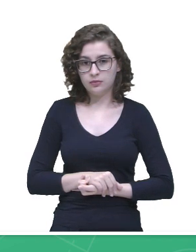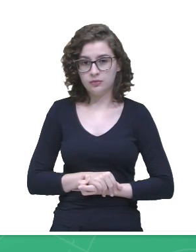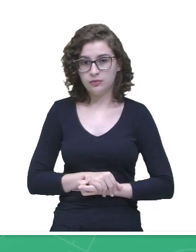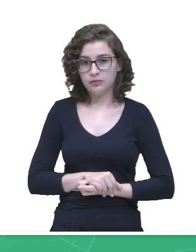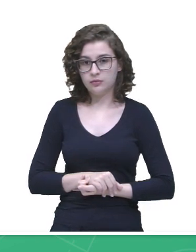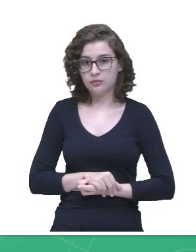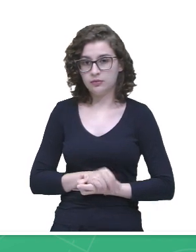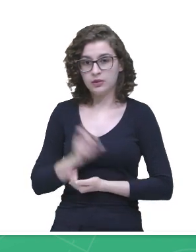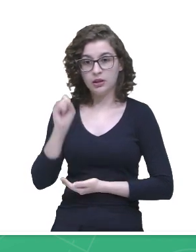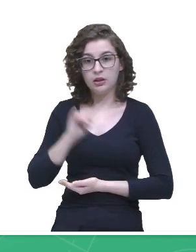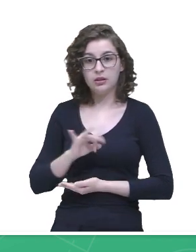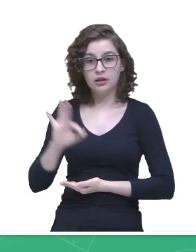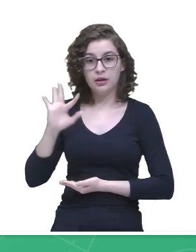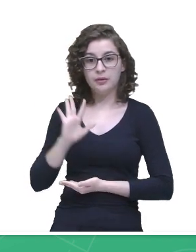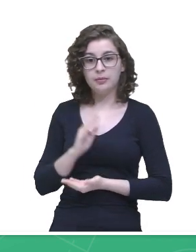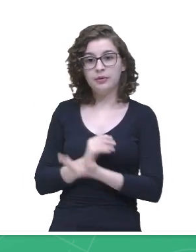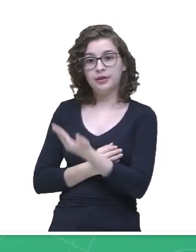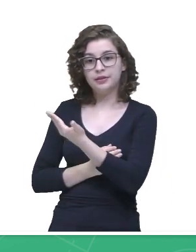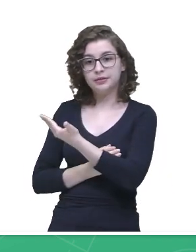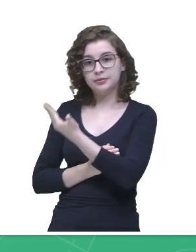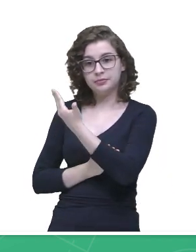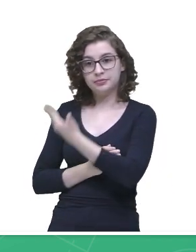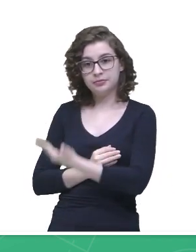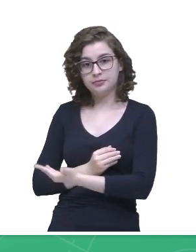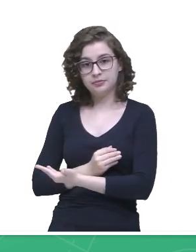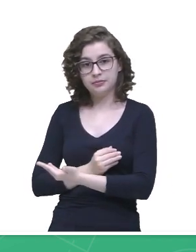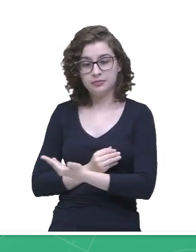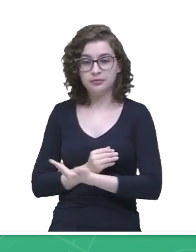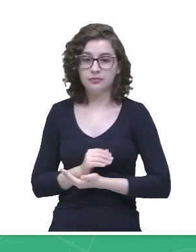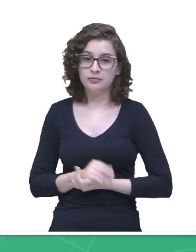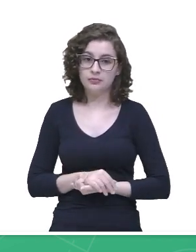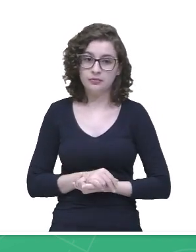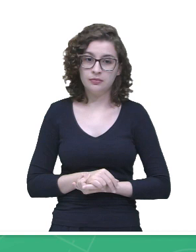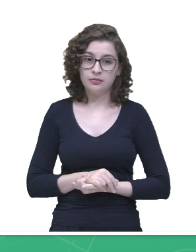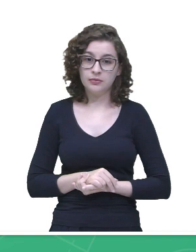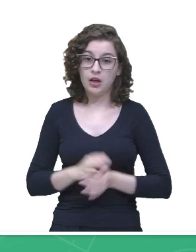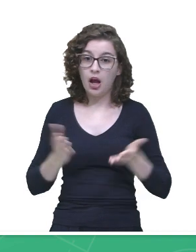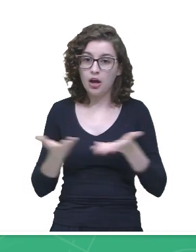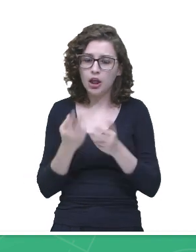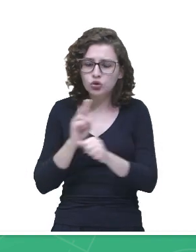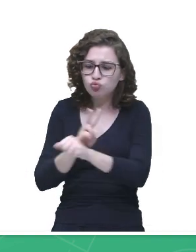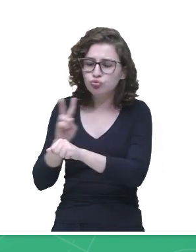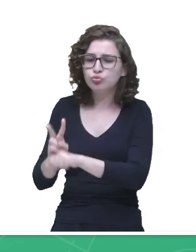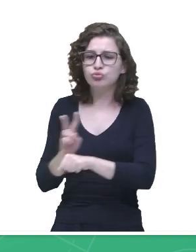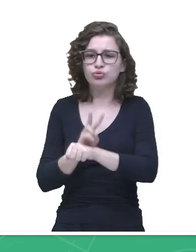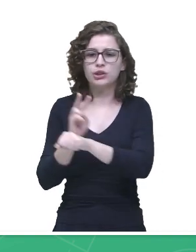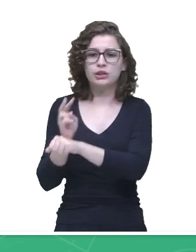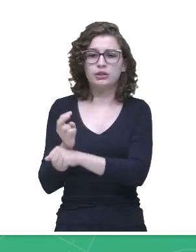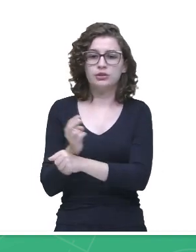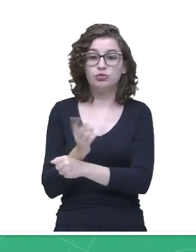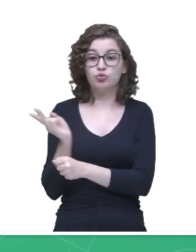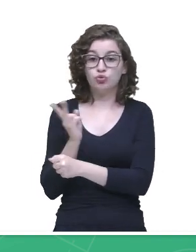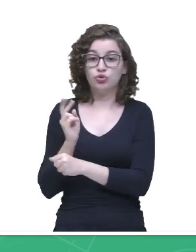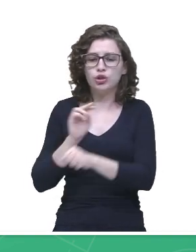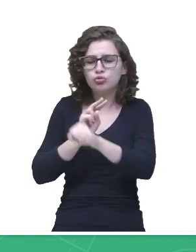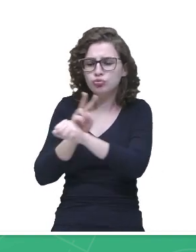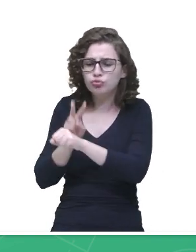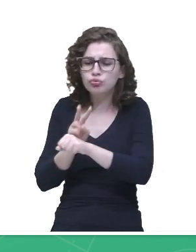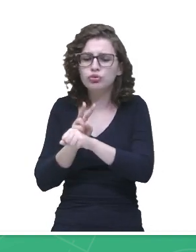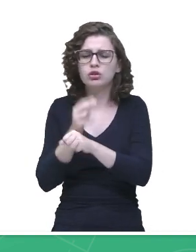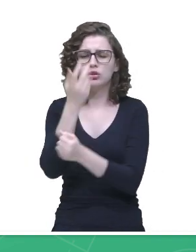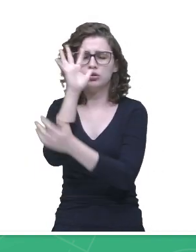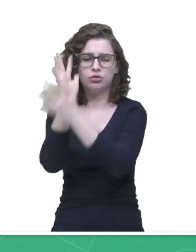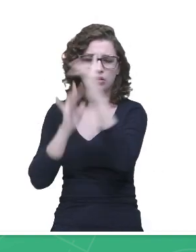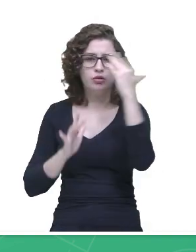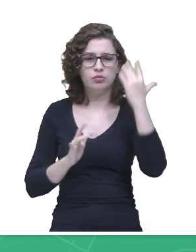a Ana, né, defendendo o meio ambiente. Eles disseram sim na defesa do meio ambiente. Professor, e se eu quisesse jogar o marcador temporal